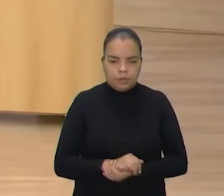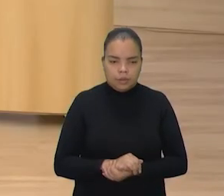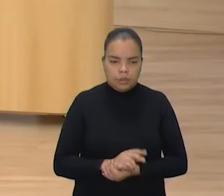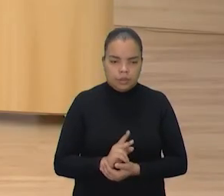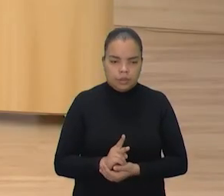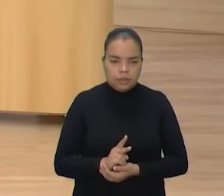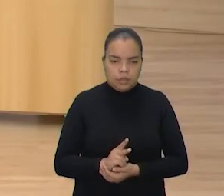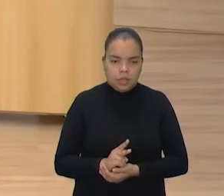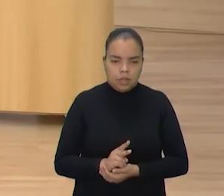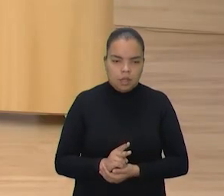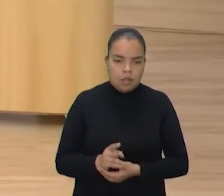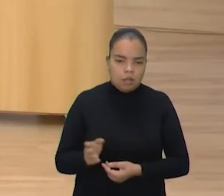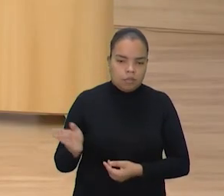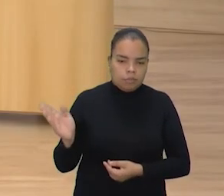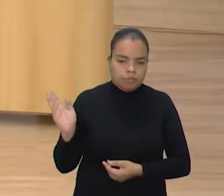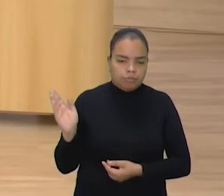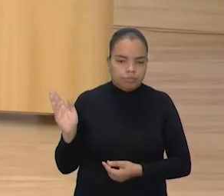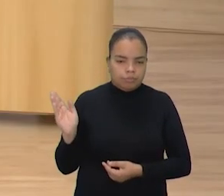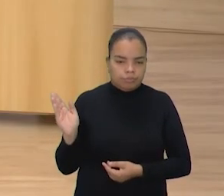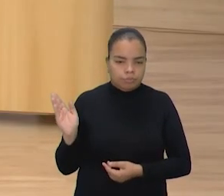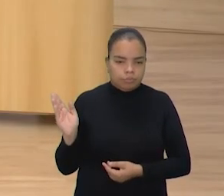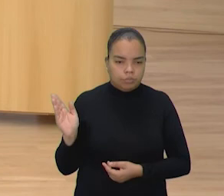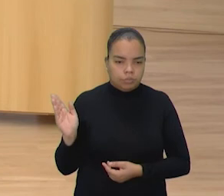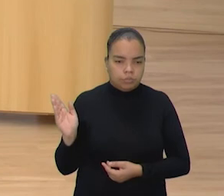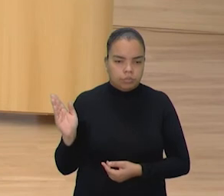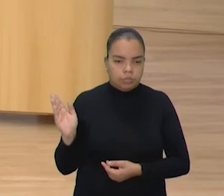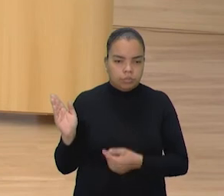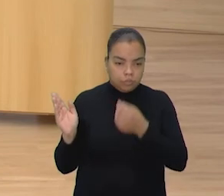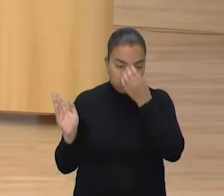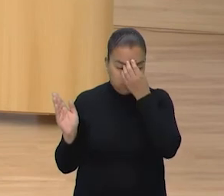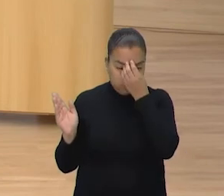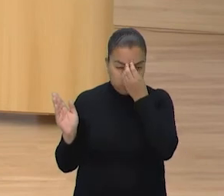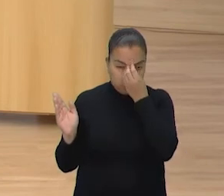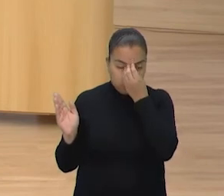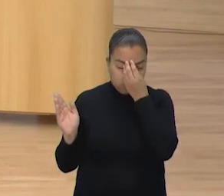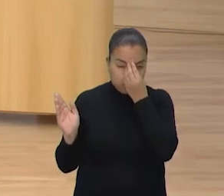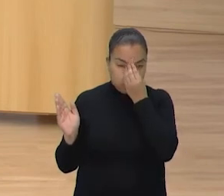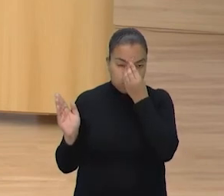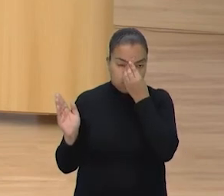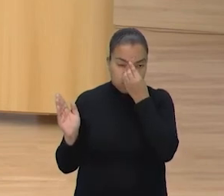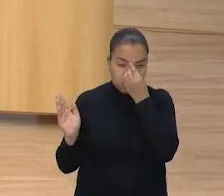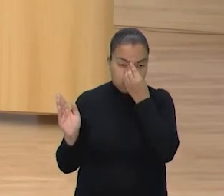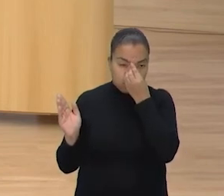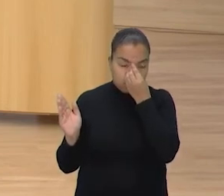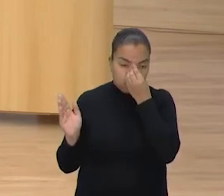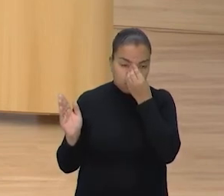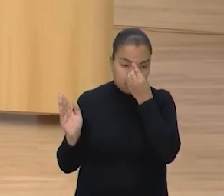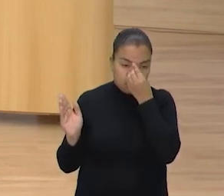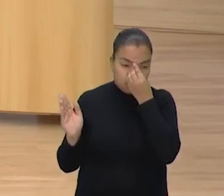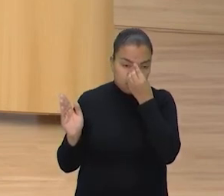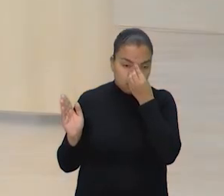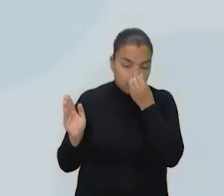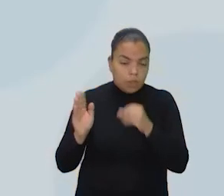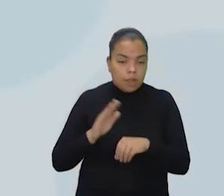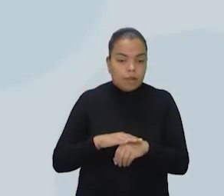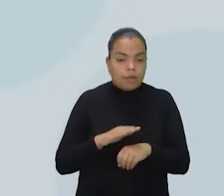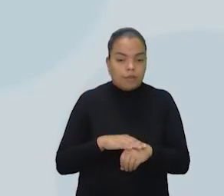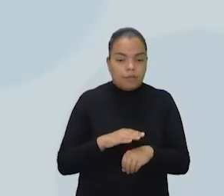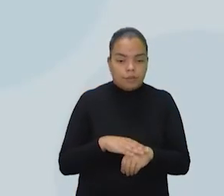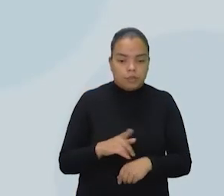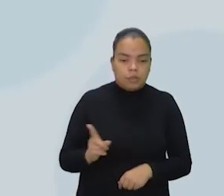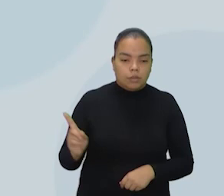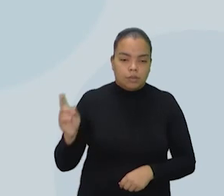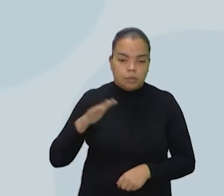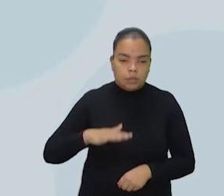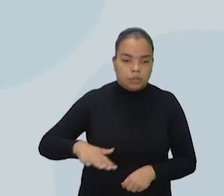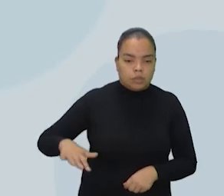algumas recomendações, ó. Veja que se fosse... Opa, pode voltar aqui. Aqui. Se eu fiz para vocês, ó, veja se fosse para